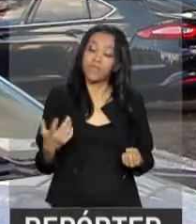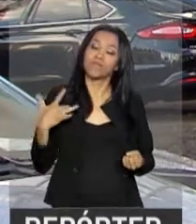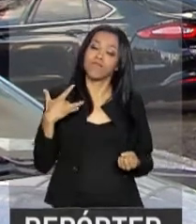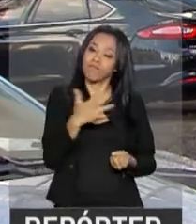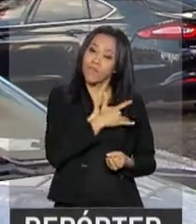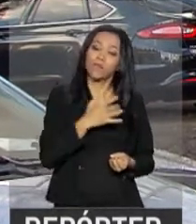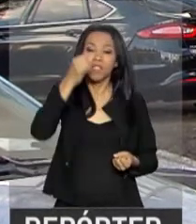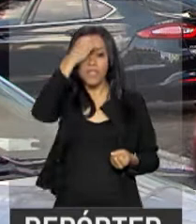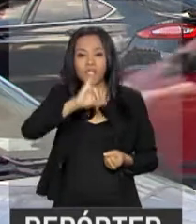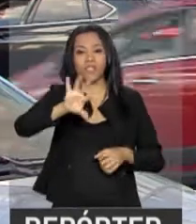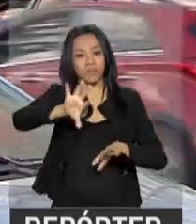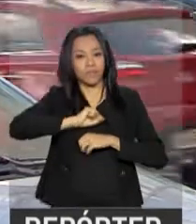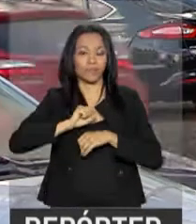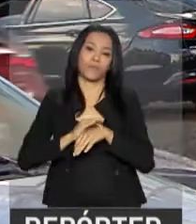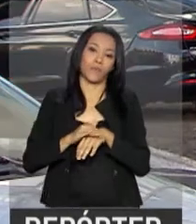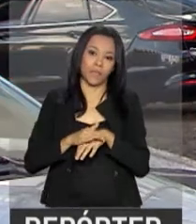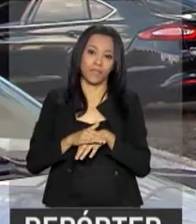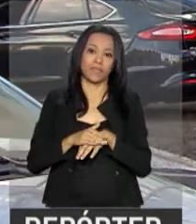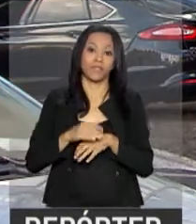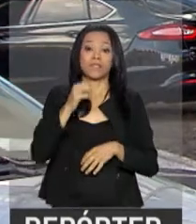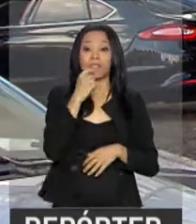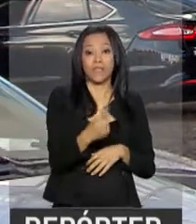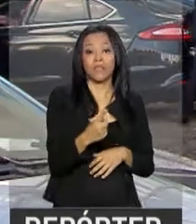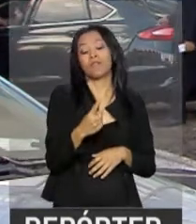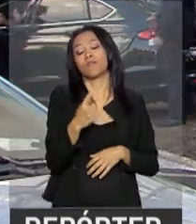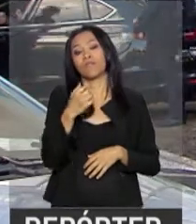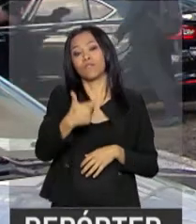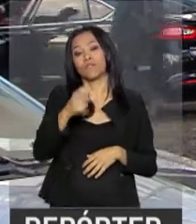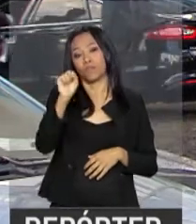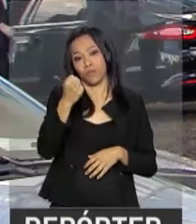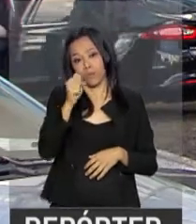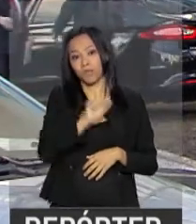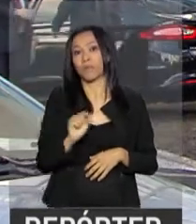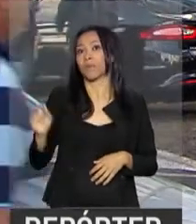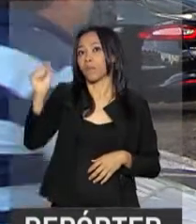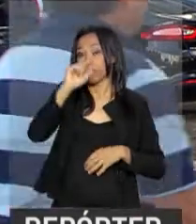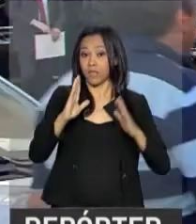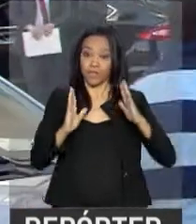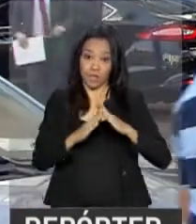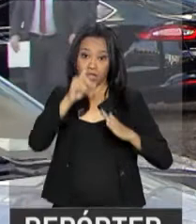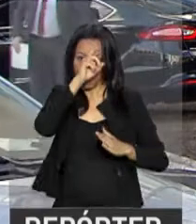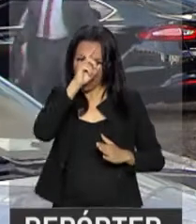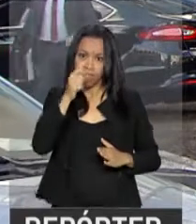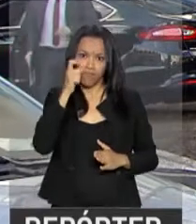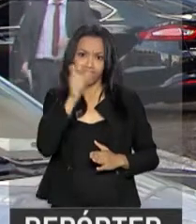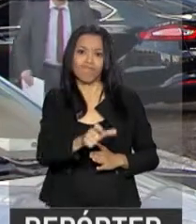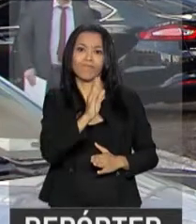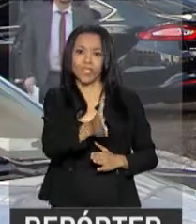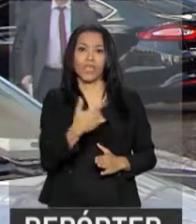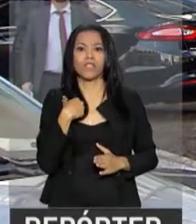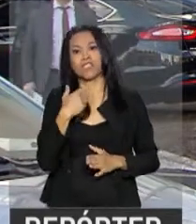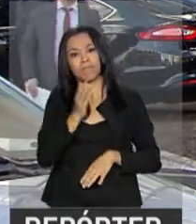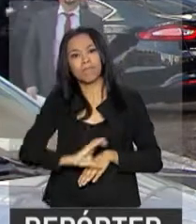prevenção de doenças 128 instituições de ensino já demonstraram interesse em participar das capacitações e